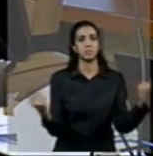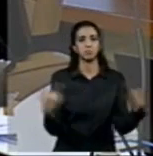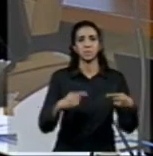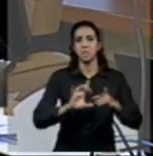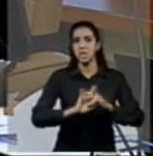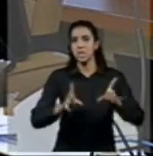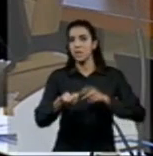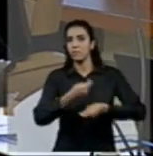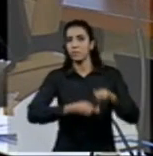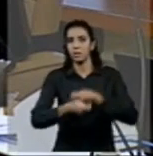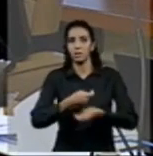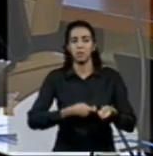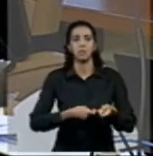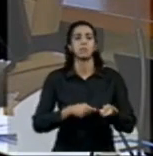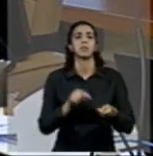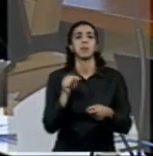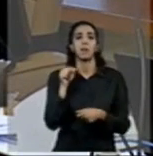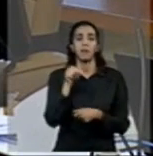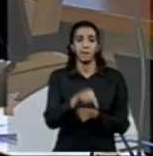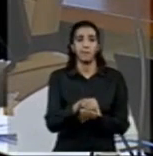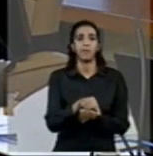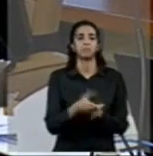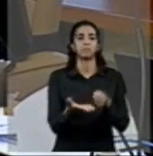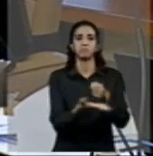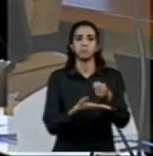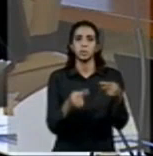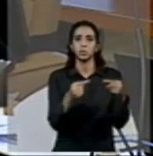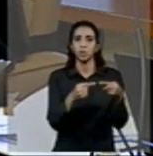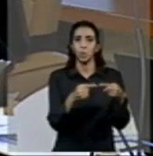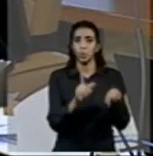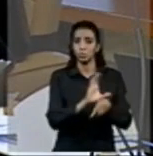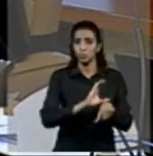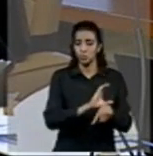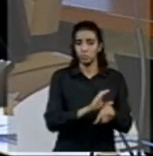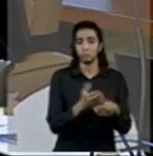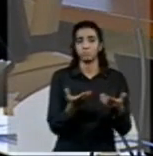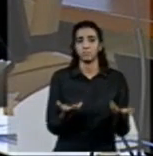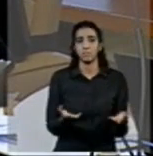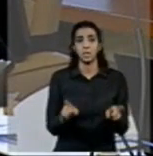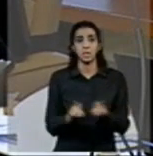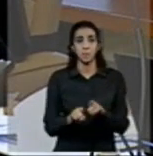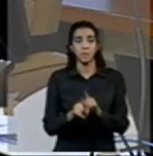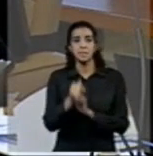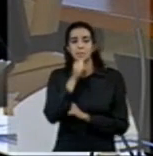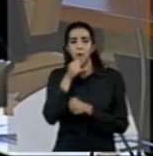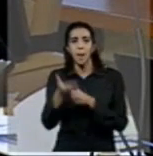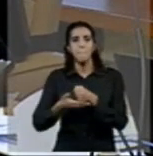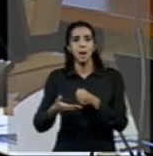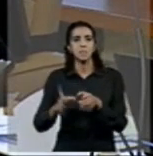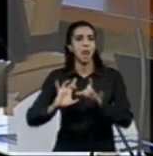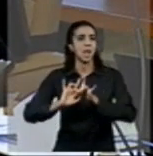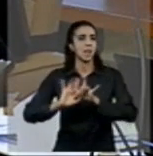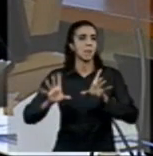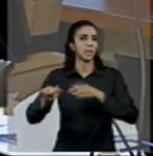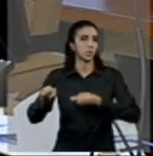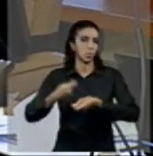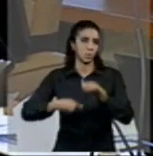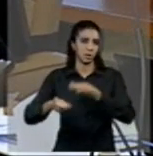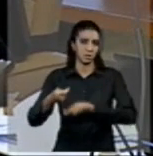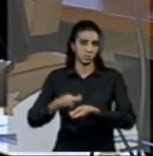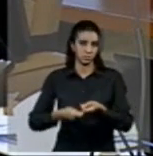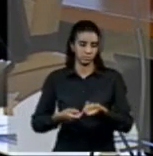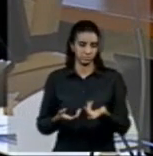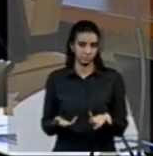se conformam como fundamento da República, bem como o princípio da liberdade, ao